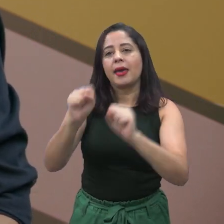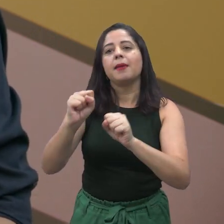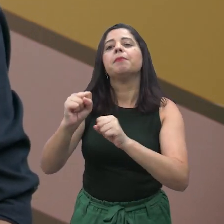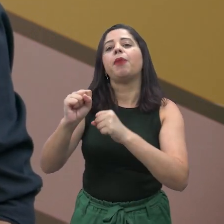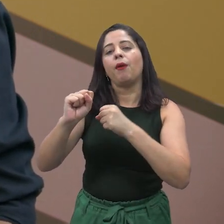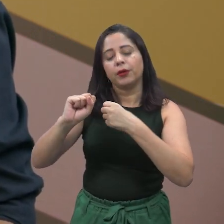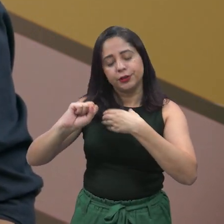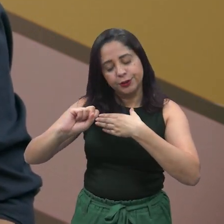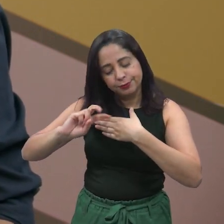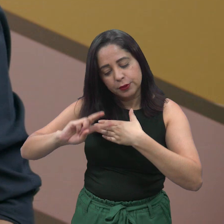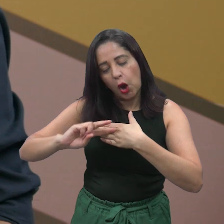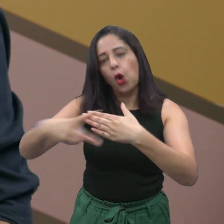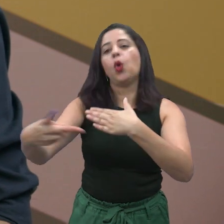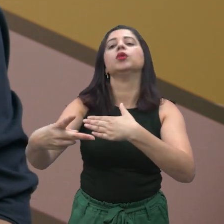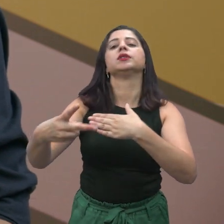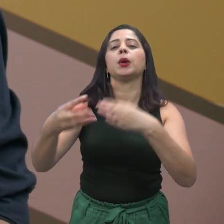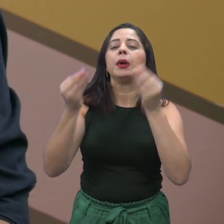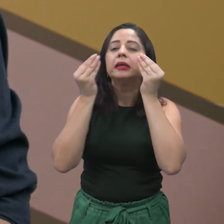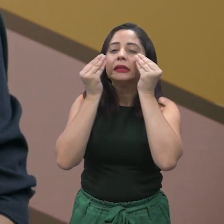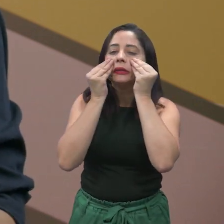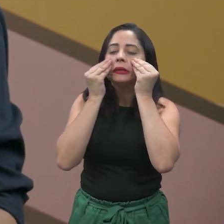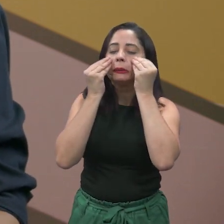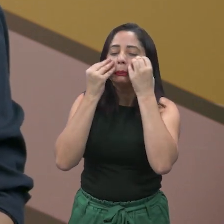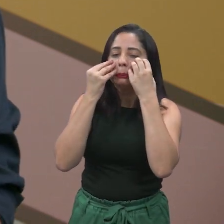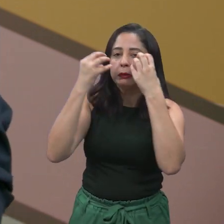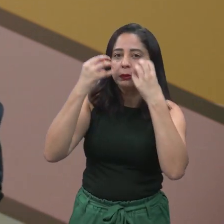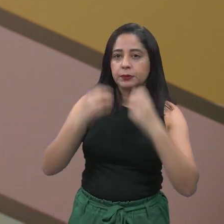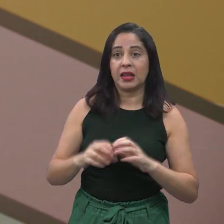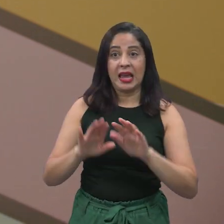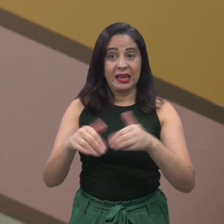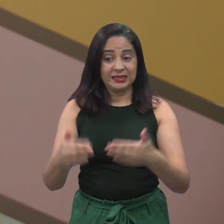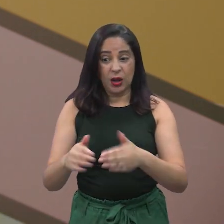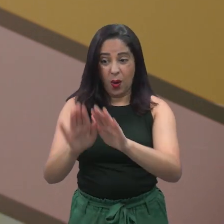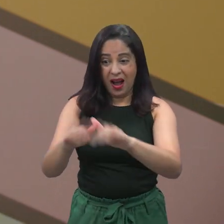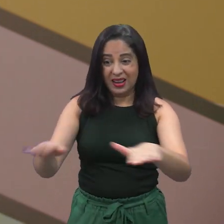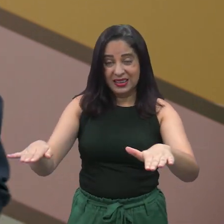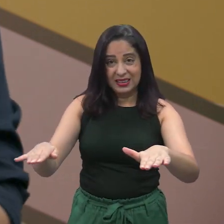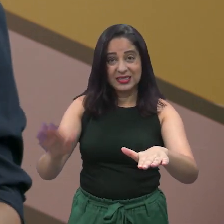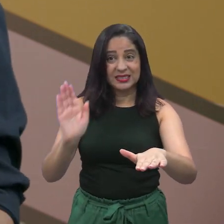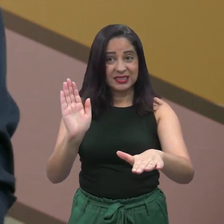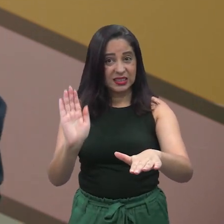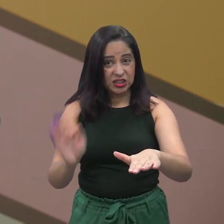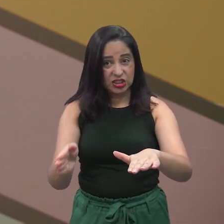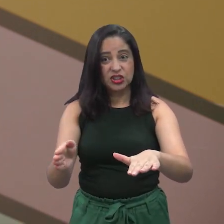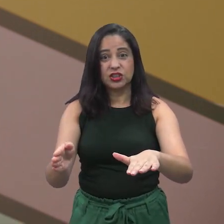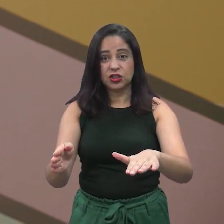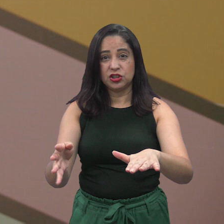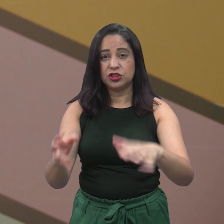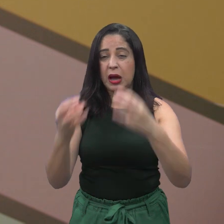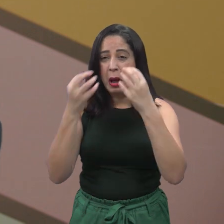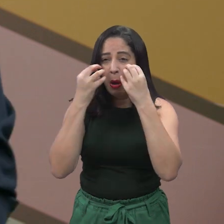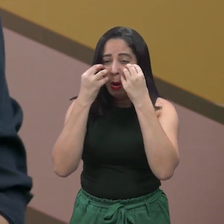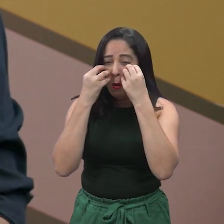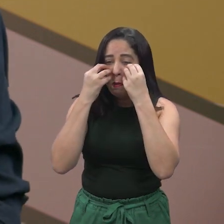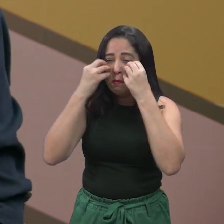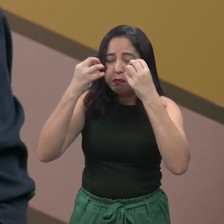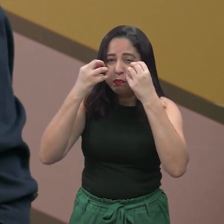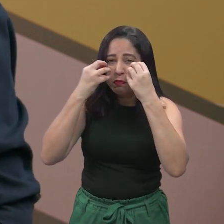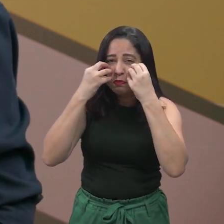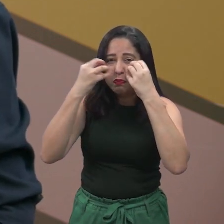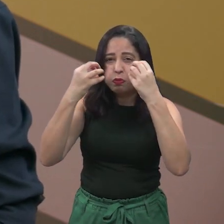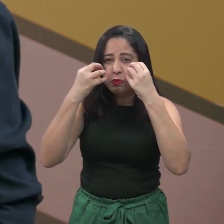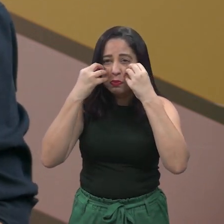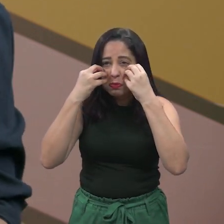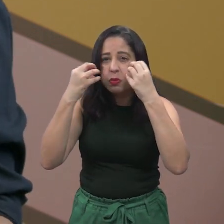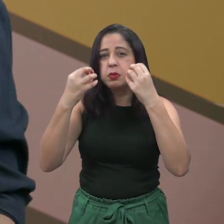mais arrastado, de crises durante semanas. Então, quando a criança chega a ter esses problemas e a gente começa a pegar mais esse perfil de paciente